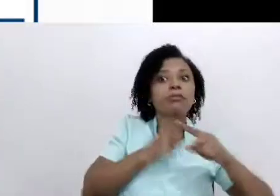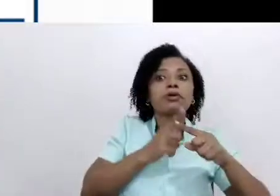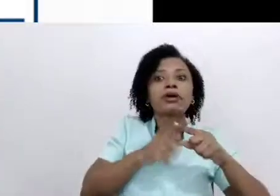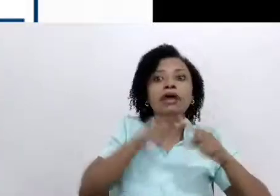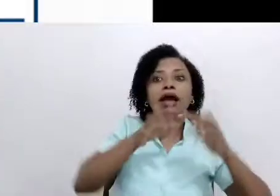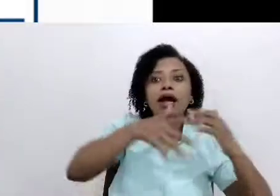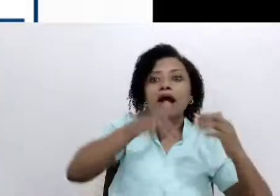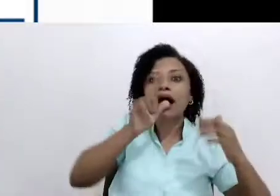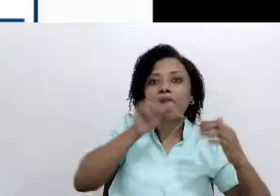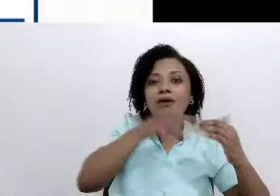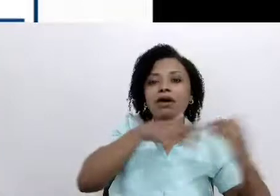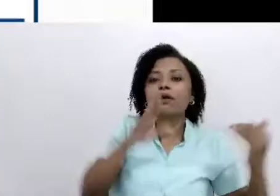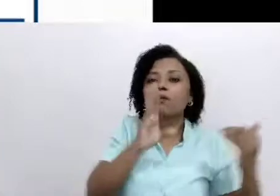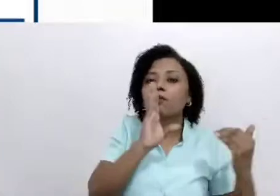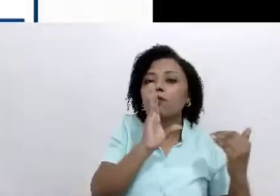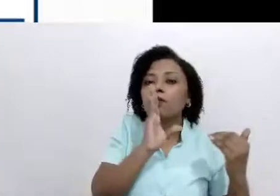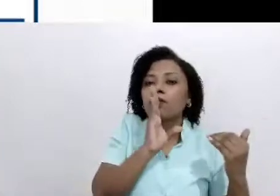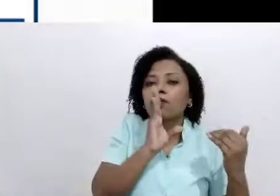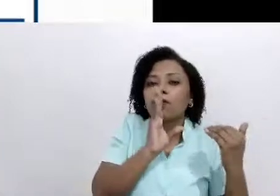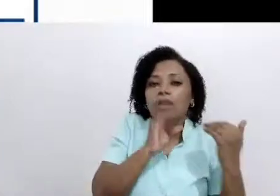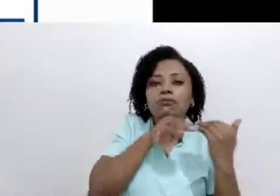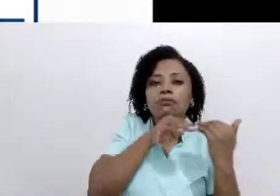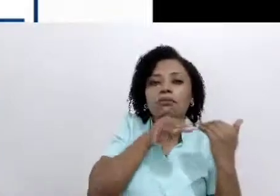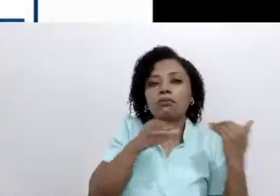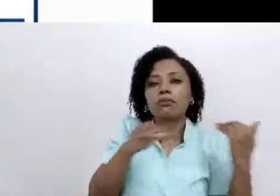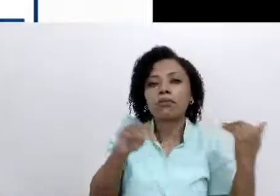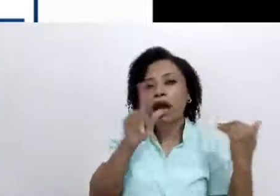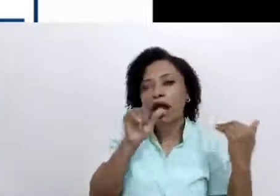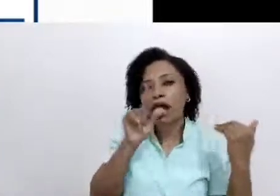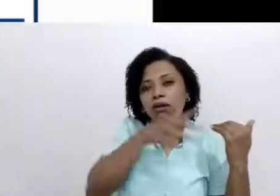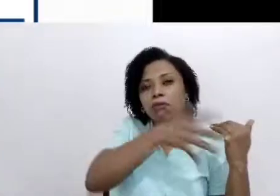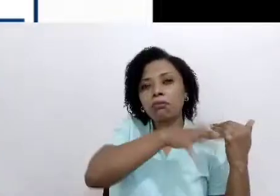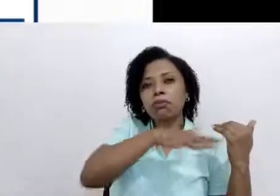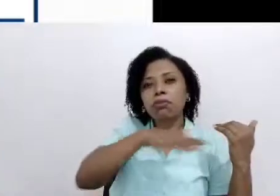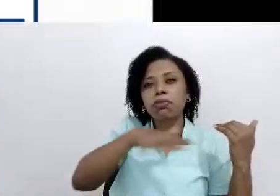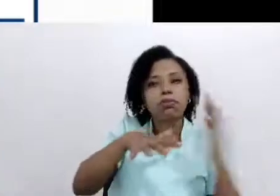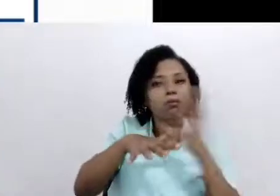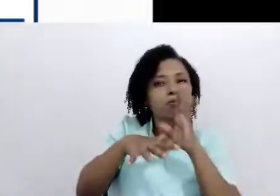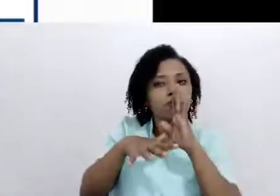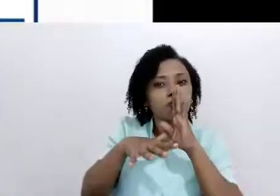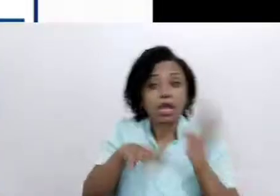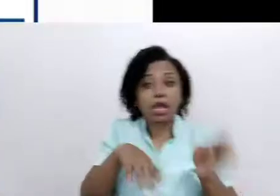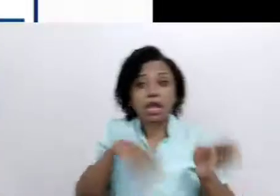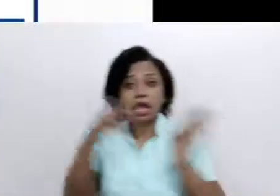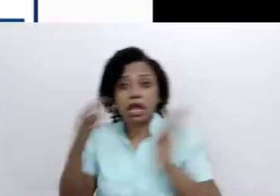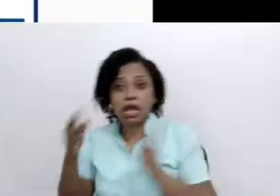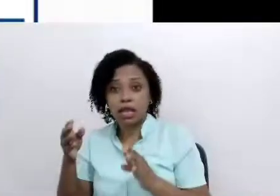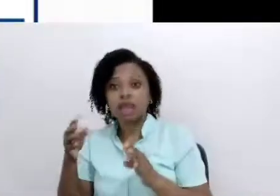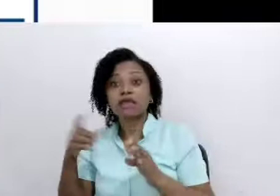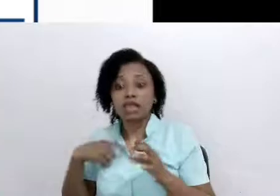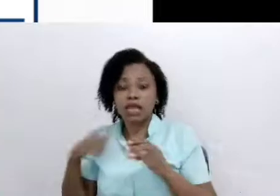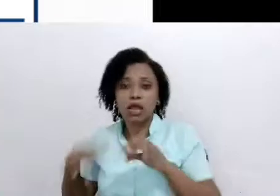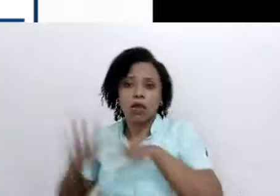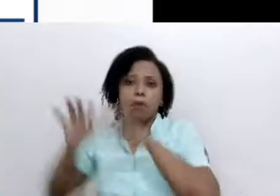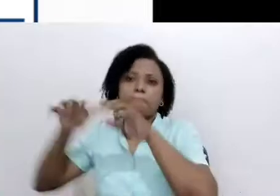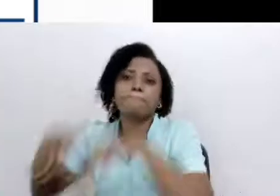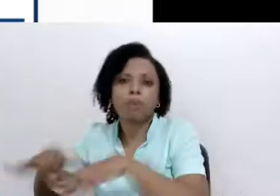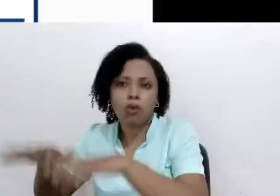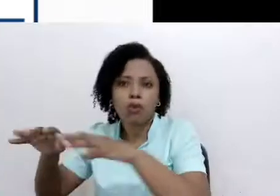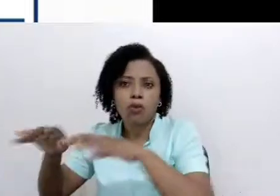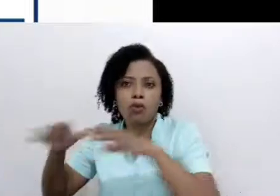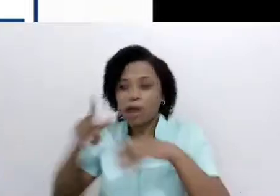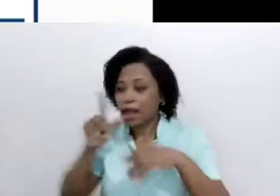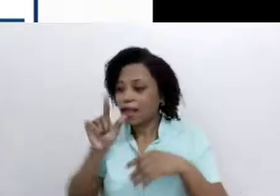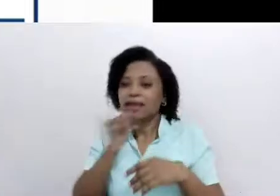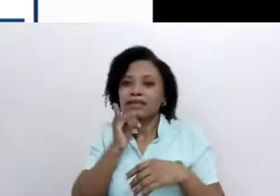vai estar parada, vai estar totalmente calma, totalmente parada. Já na piscina com formação de